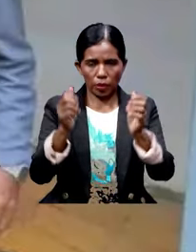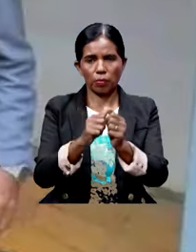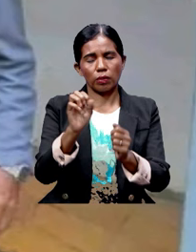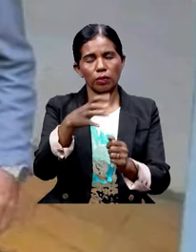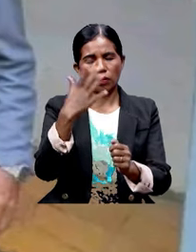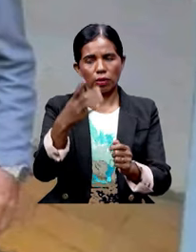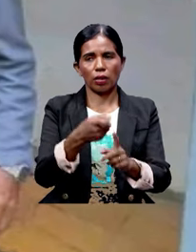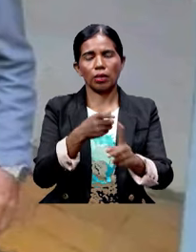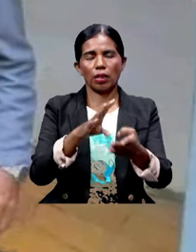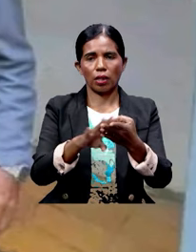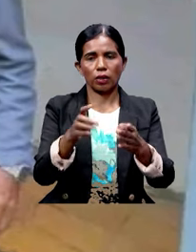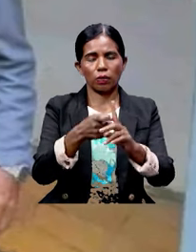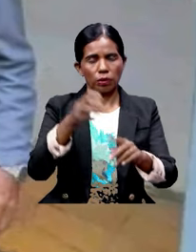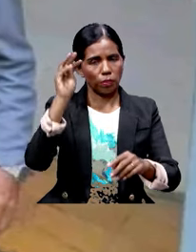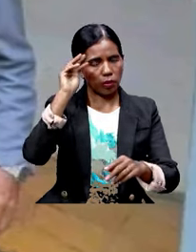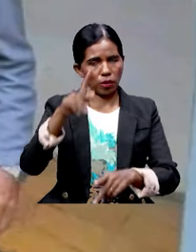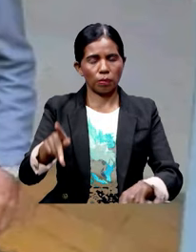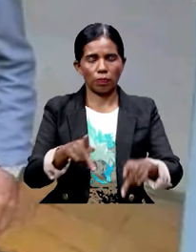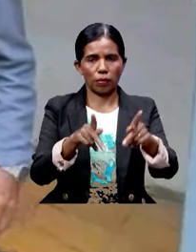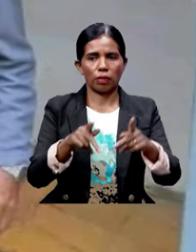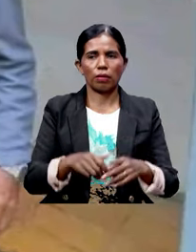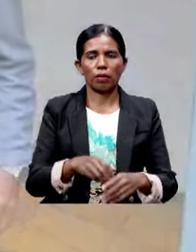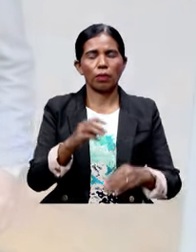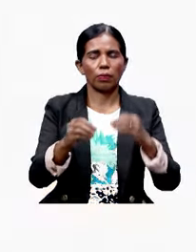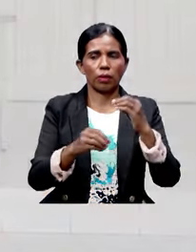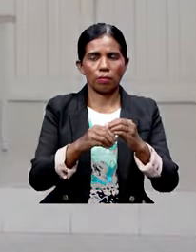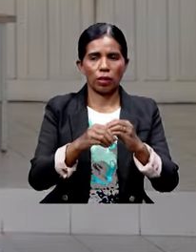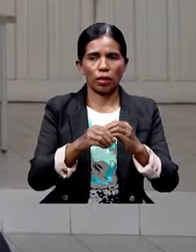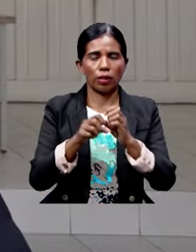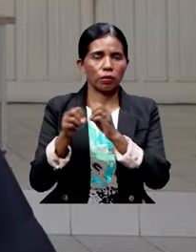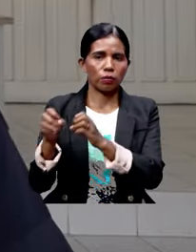husi Ministeri Publiko. Kona ba liberta